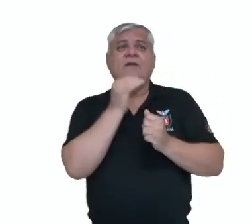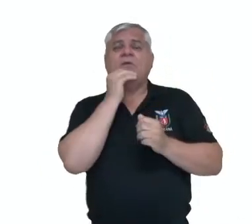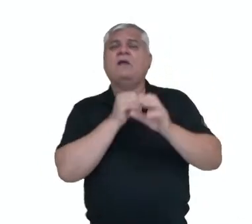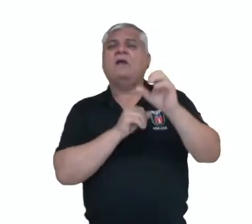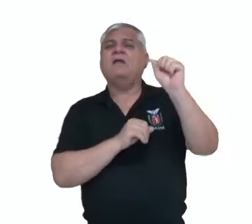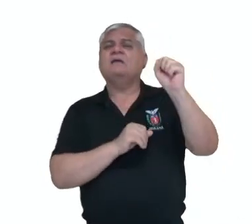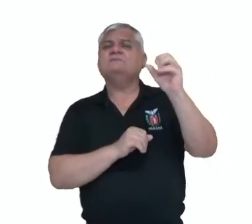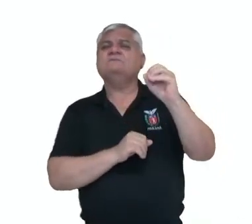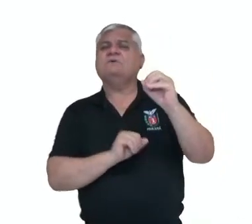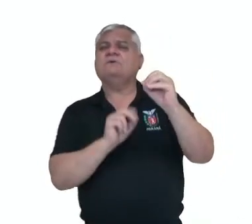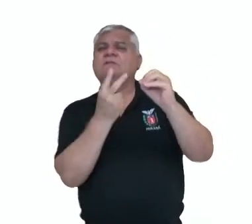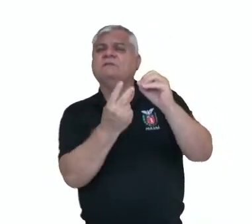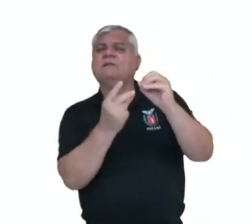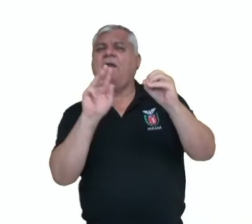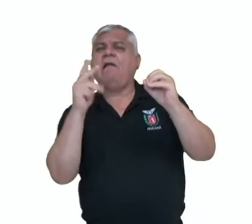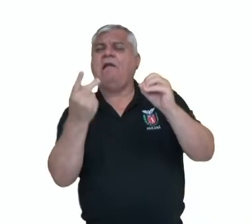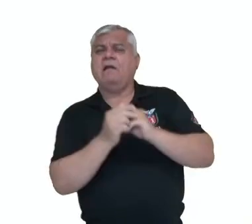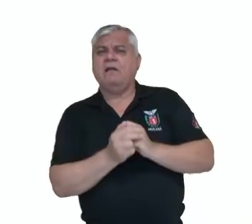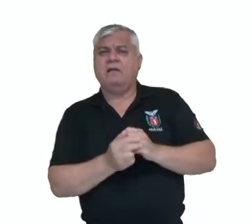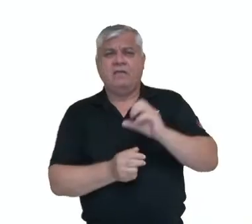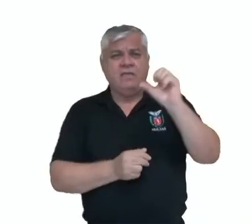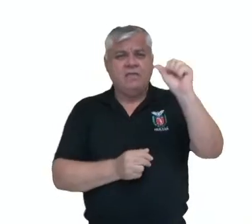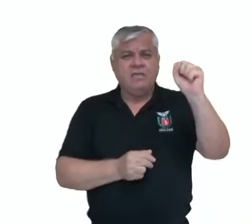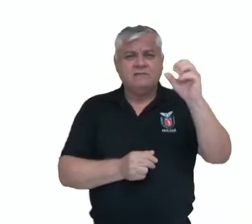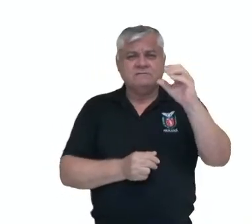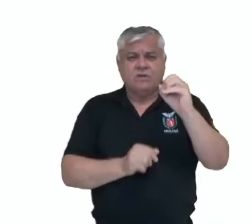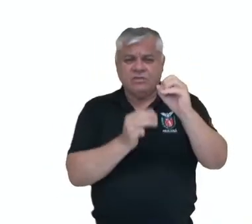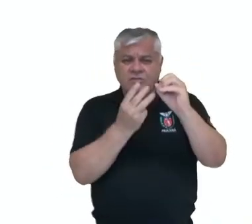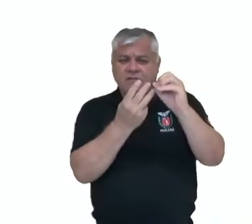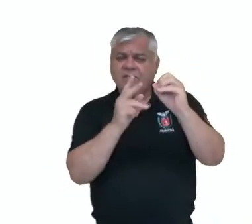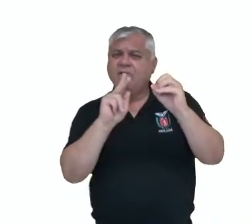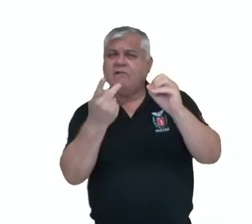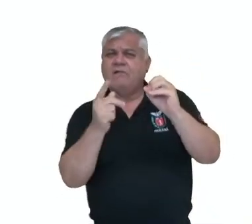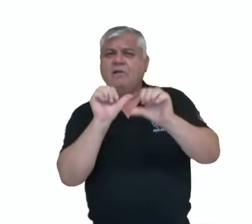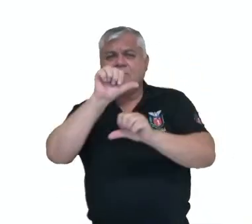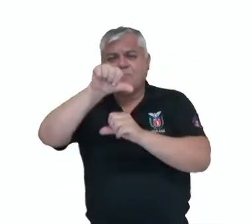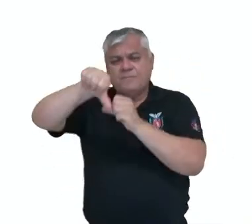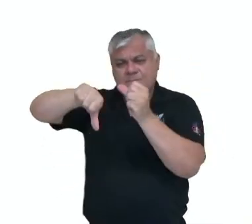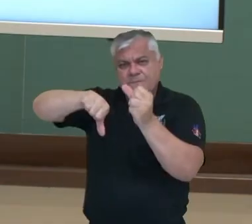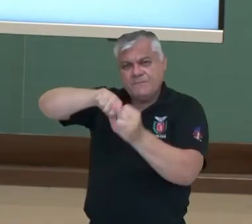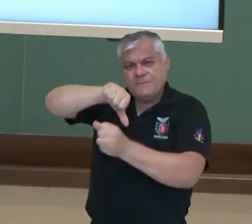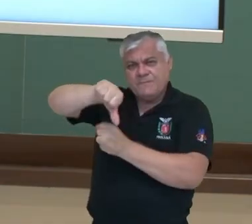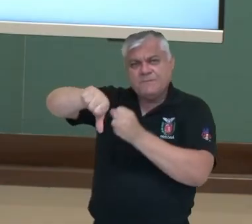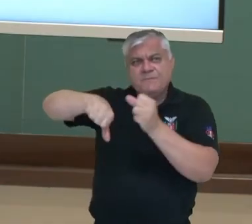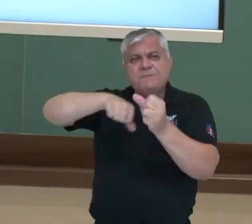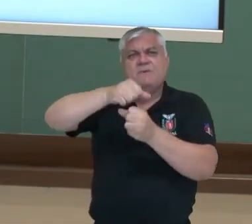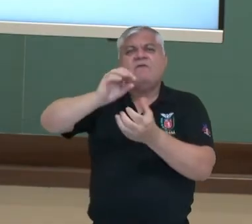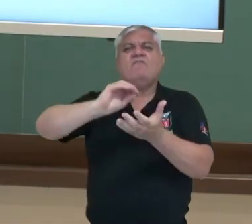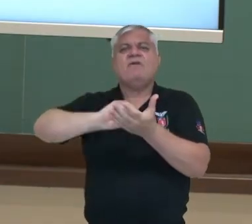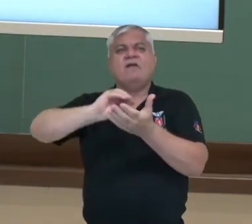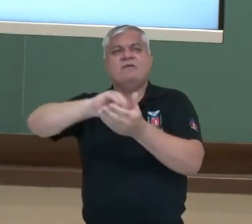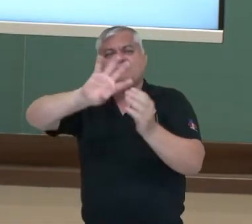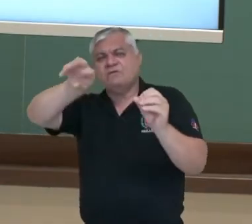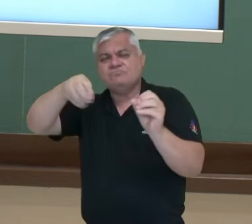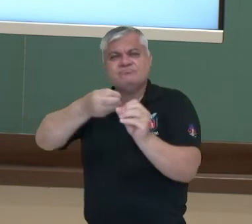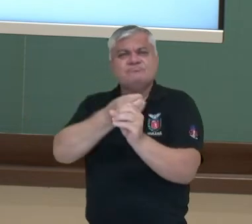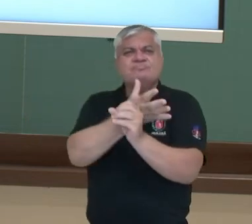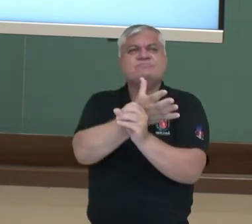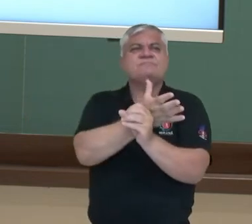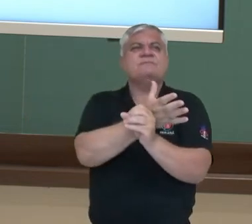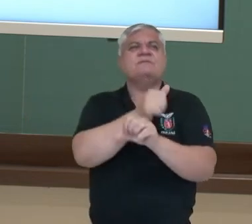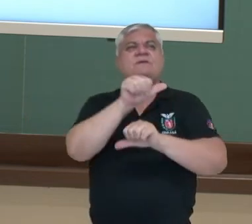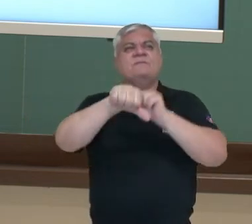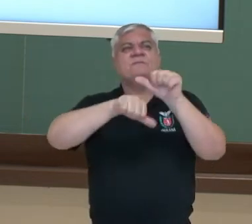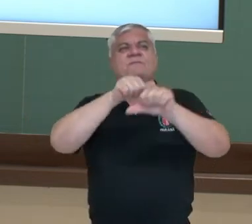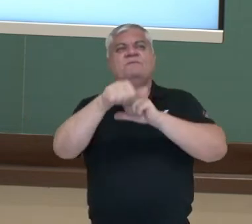ele vai reagir exatamente neste carbono que ficou faltando o hidrogênio. E